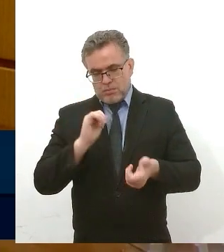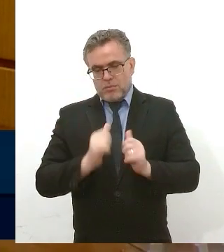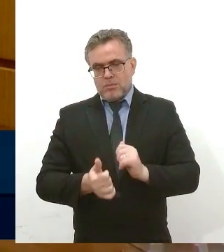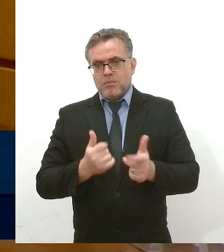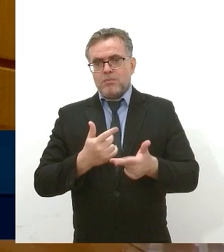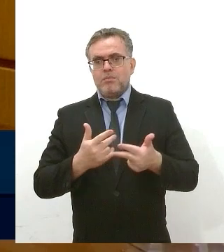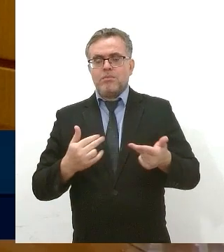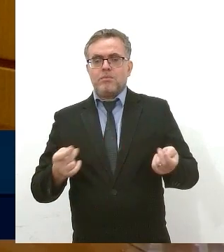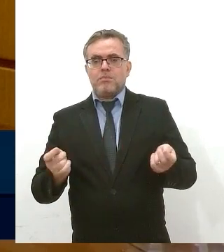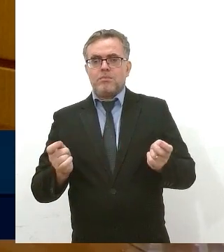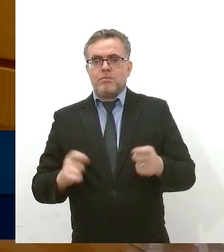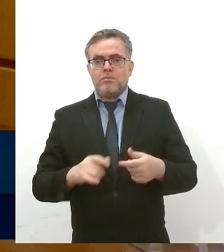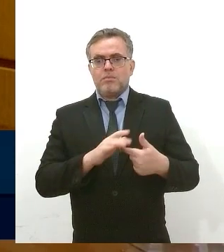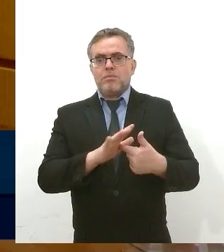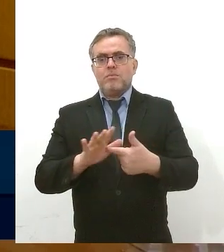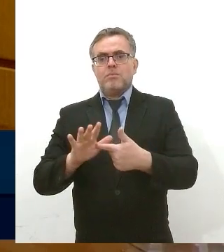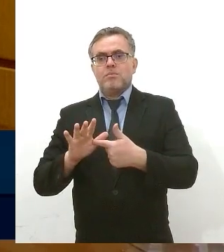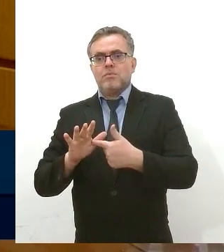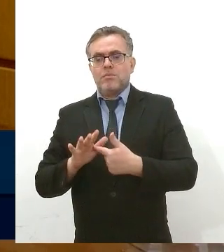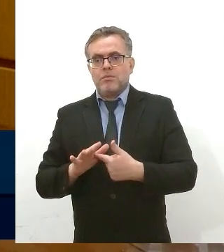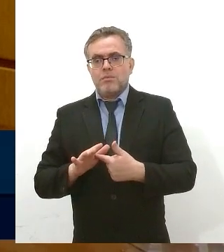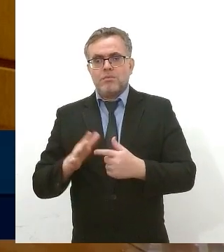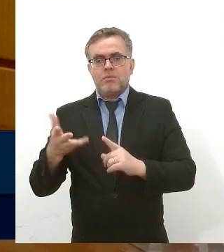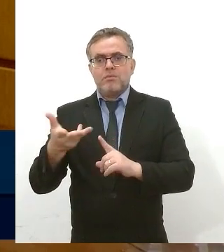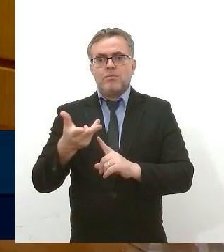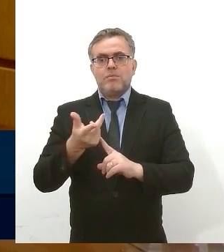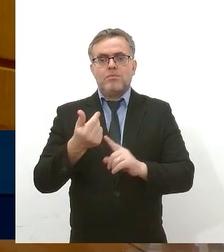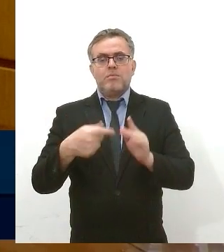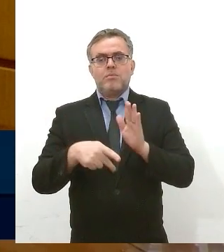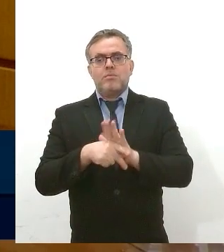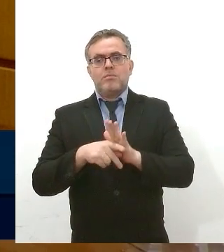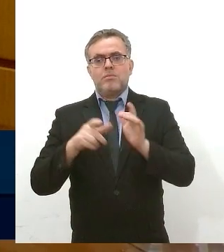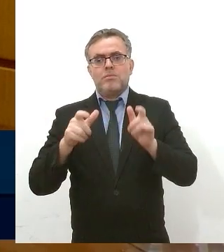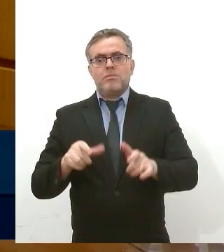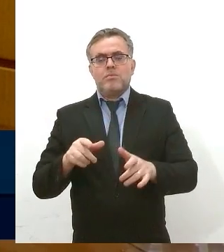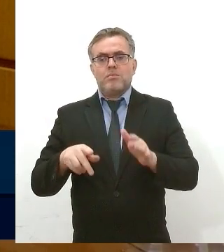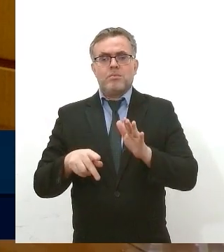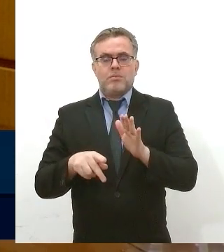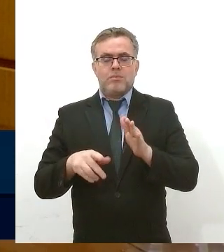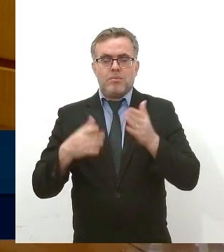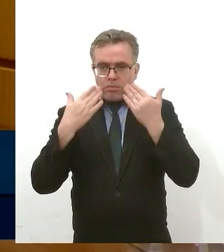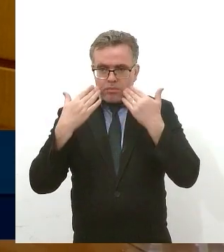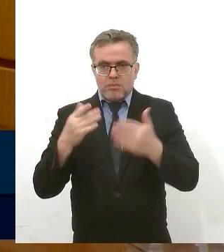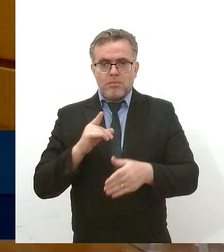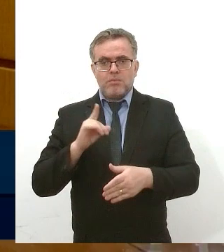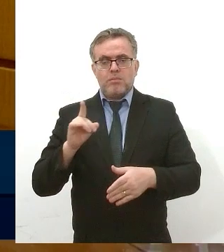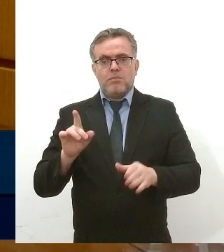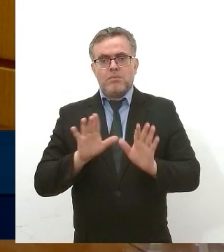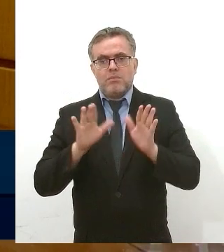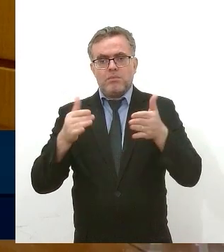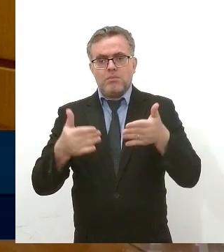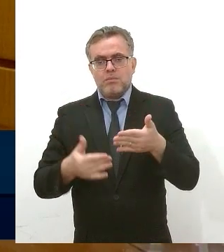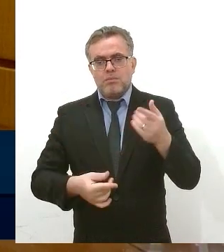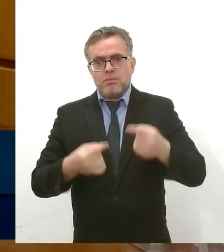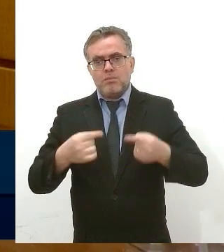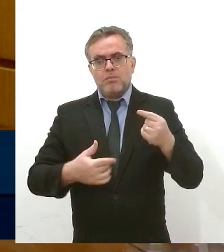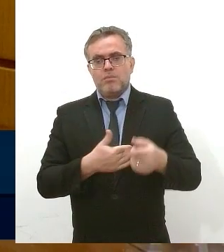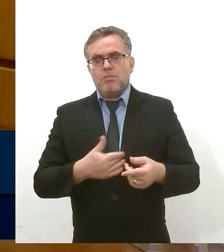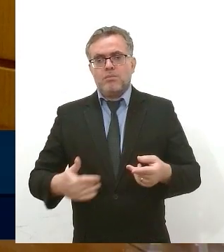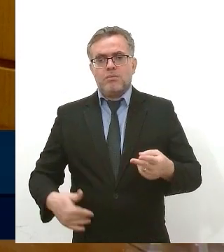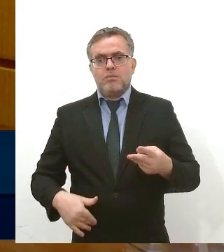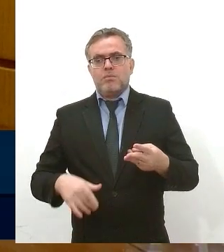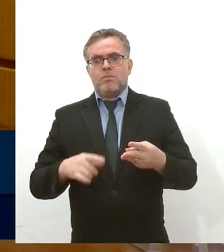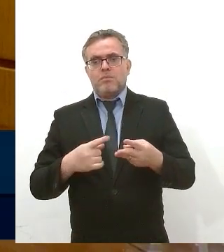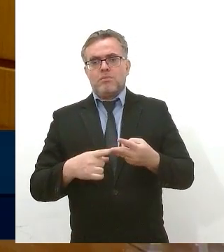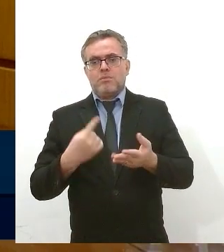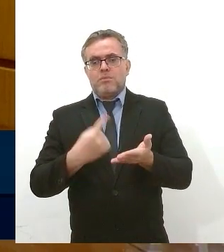artesanato local, fórum de discussão de políticas públicas, maratona de ciclistas,